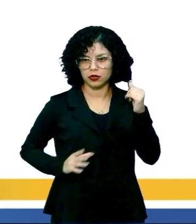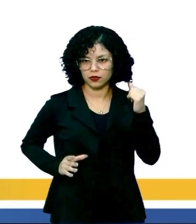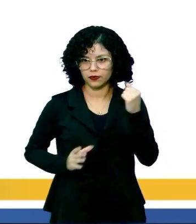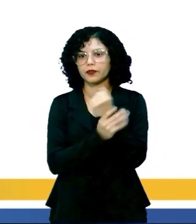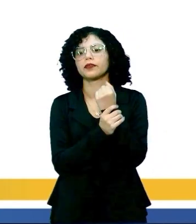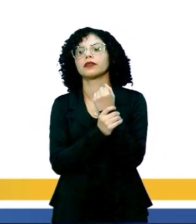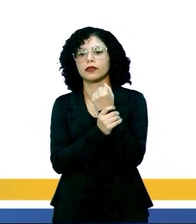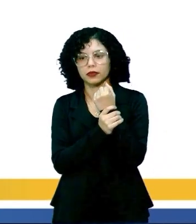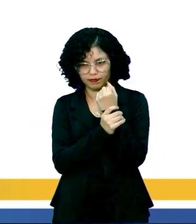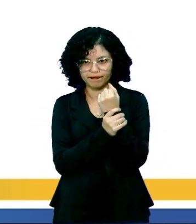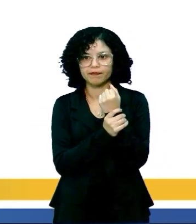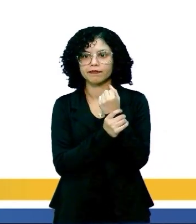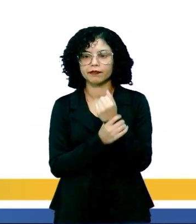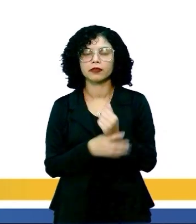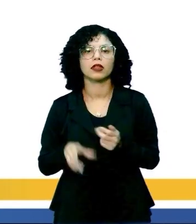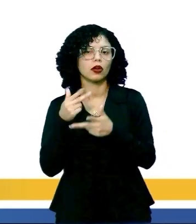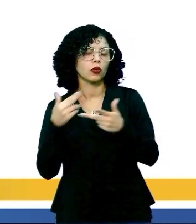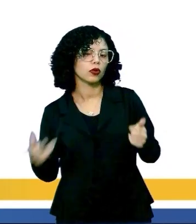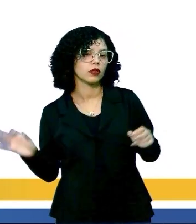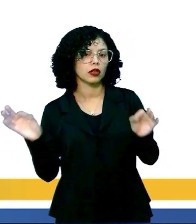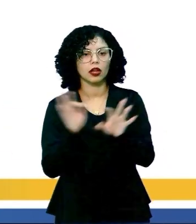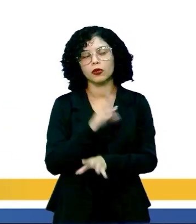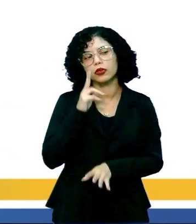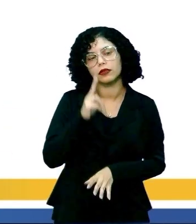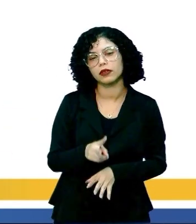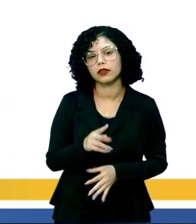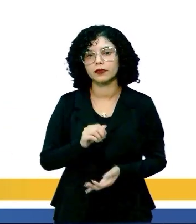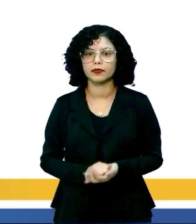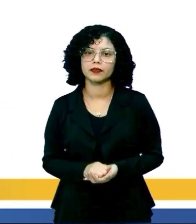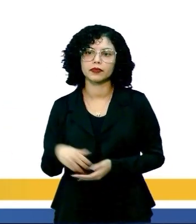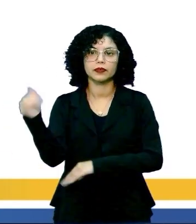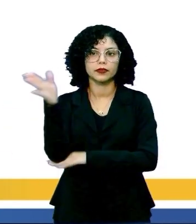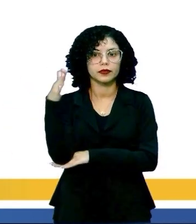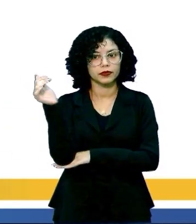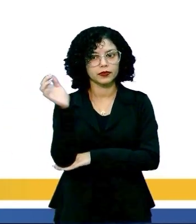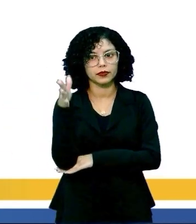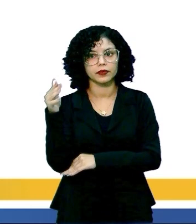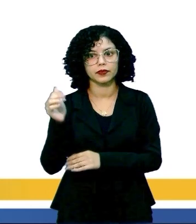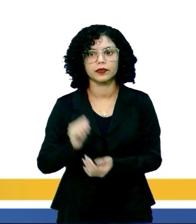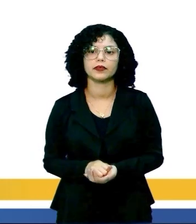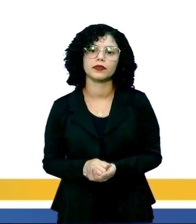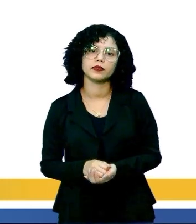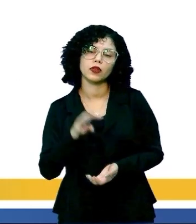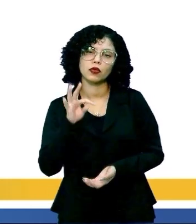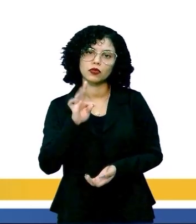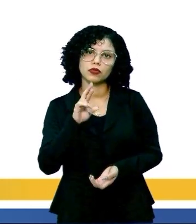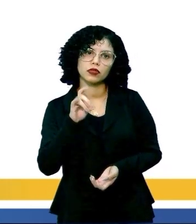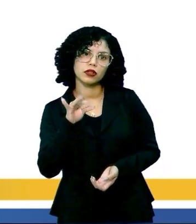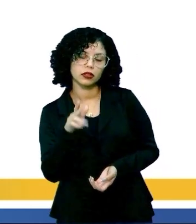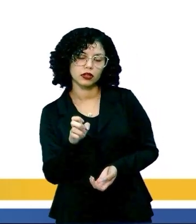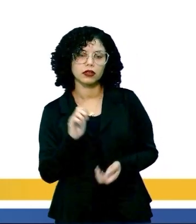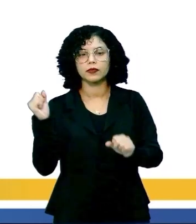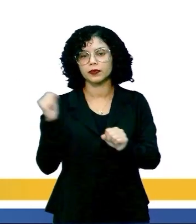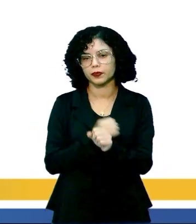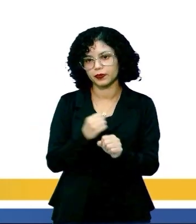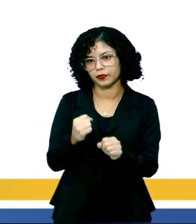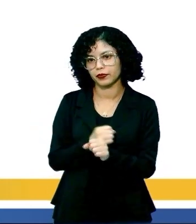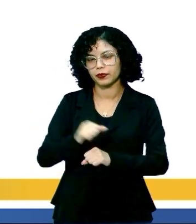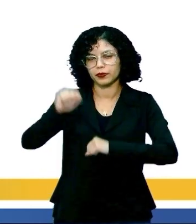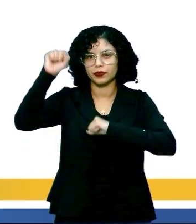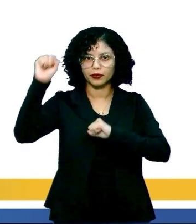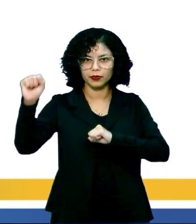pertencimento, coisa, né, que a gente acabou de ver ali com a bandeira, com o Tiradentes e a construção dos